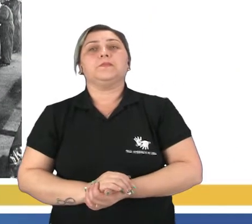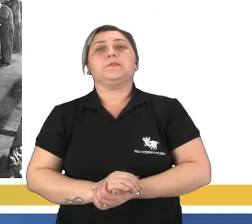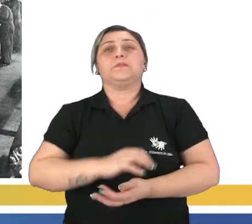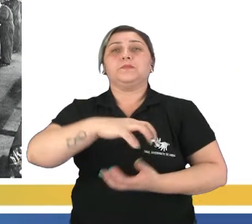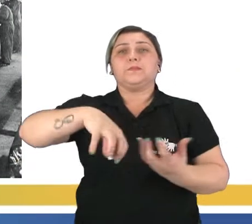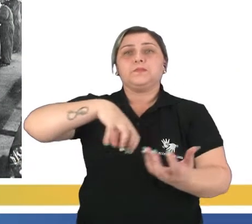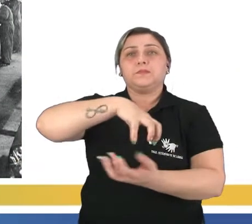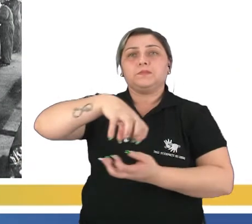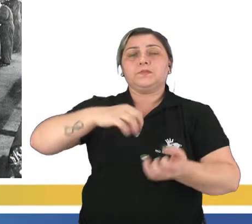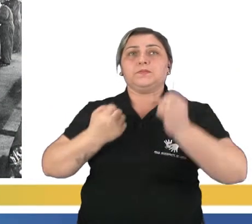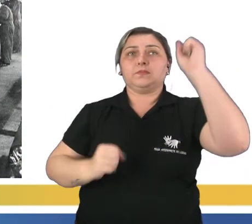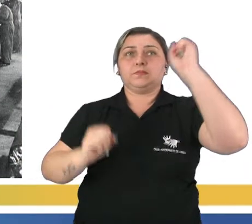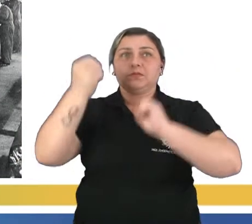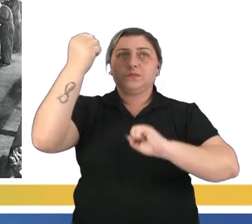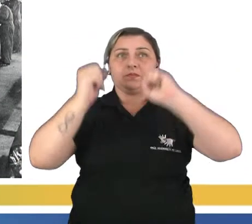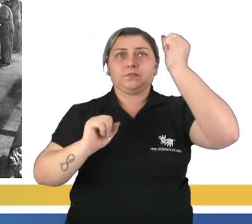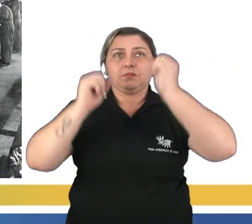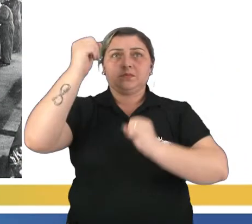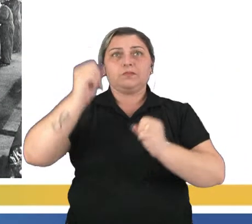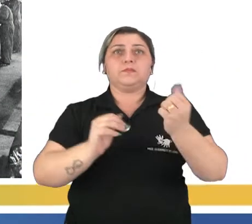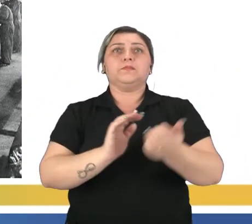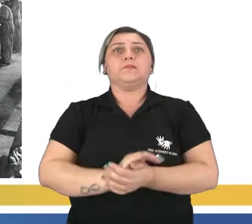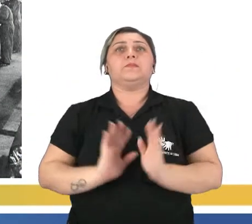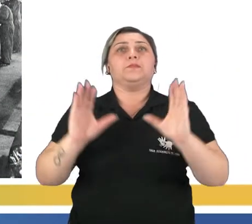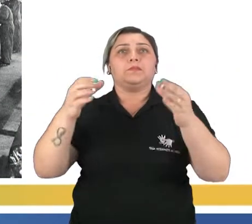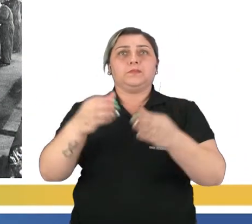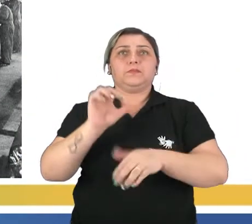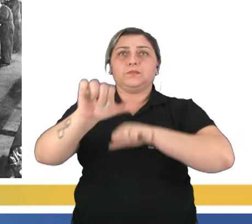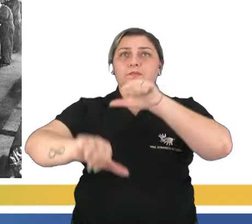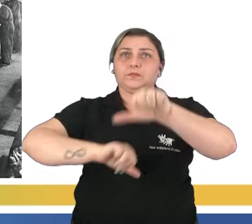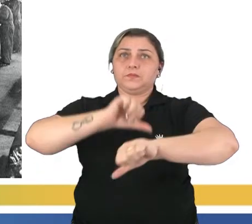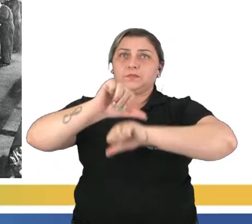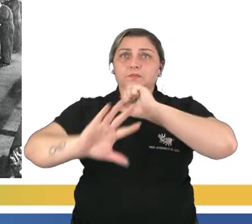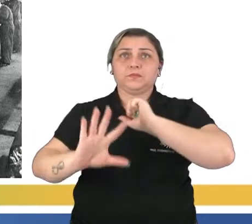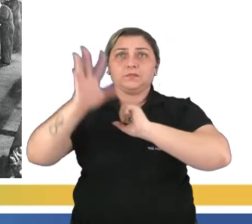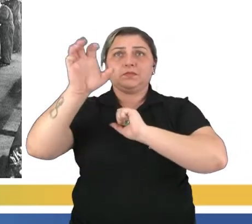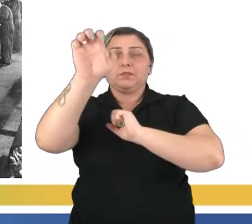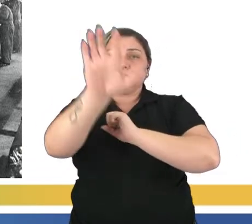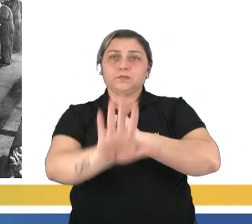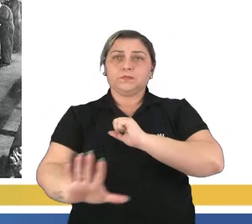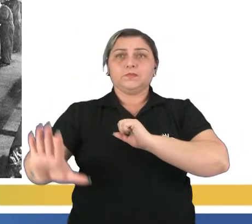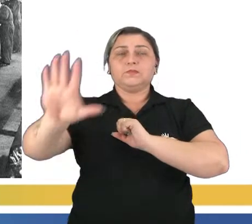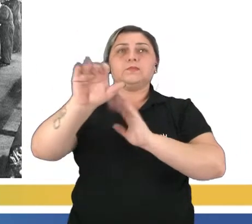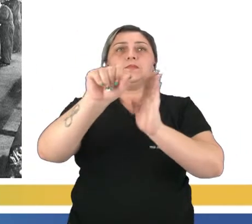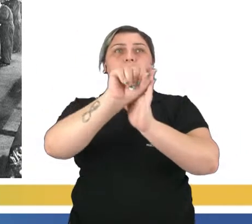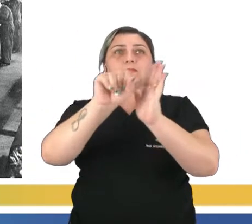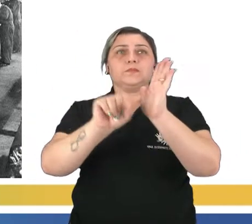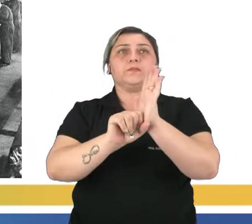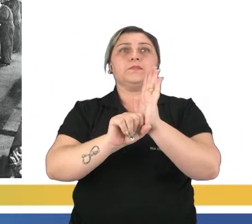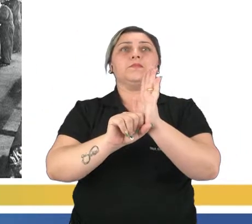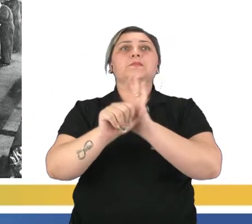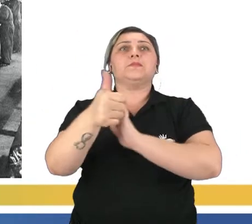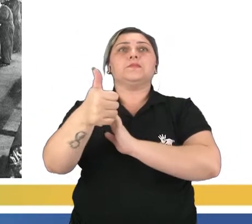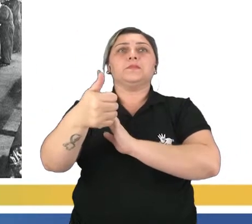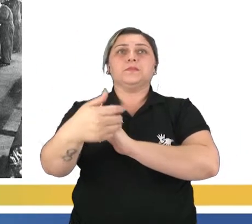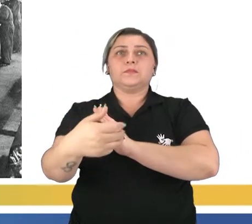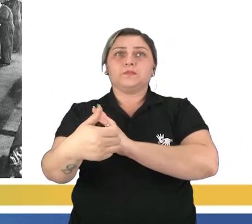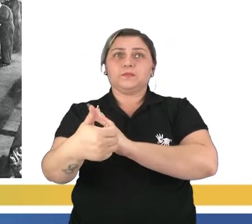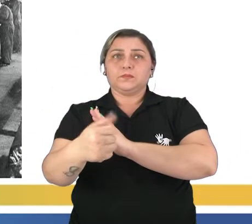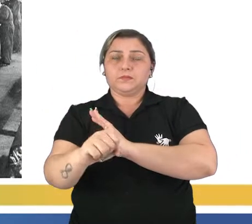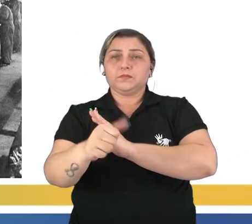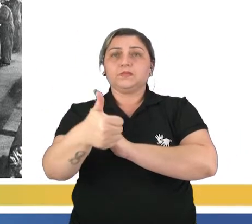Revolução Industrial. A Revolução Industrial foi um conjunto de mudanças que aconteceram na Europa nos